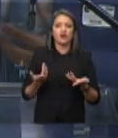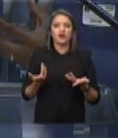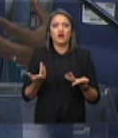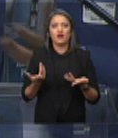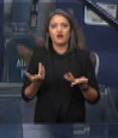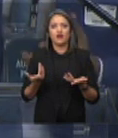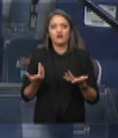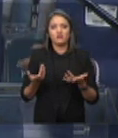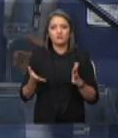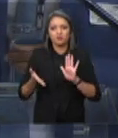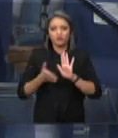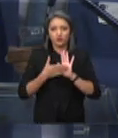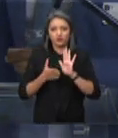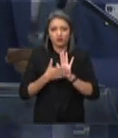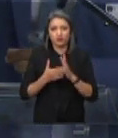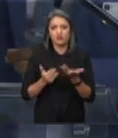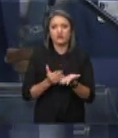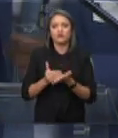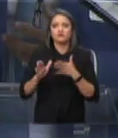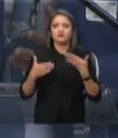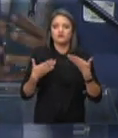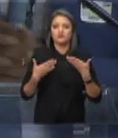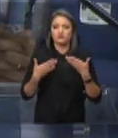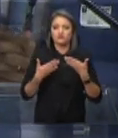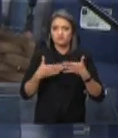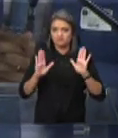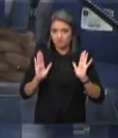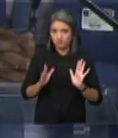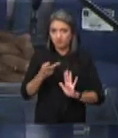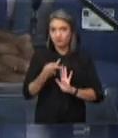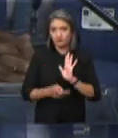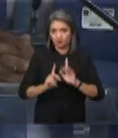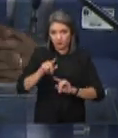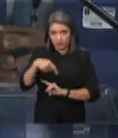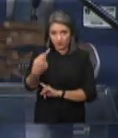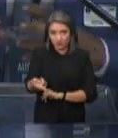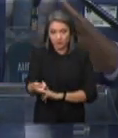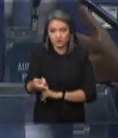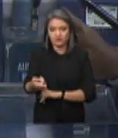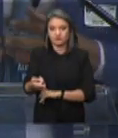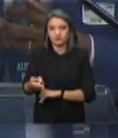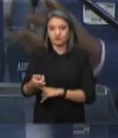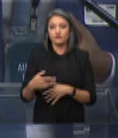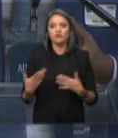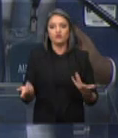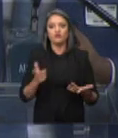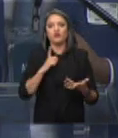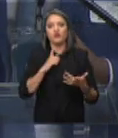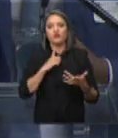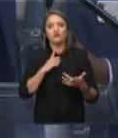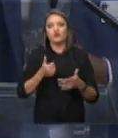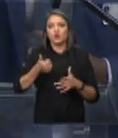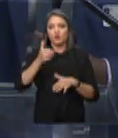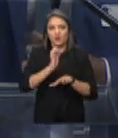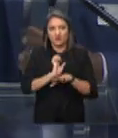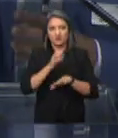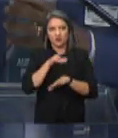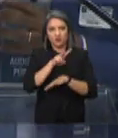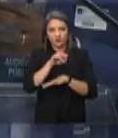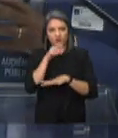para poder implantar esse esse projeto no momento posterior né a partir de uma capacitação feita nos Estados